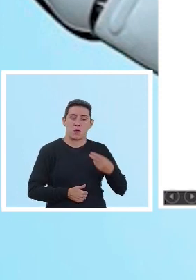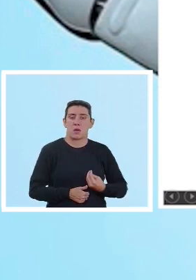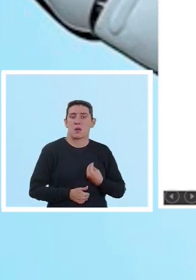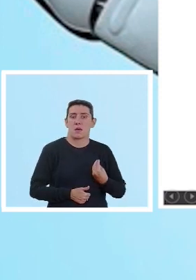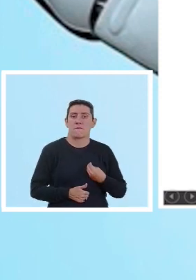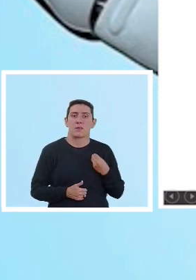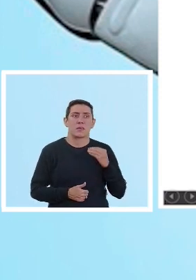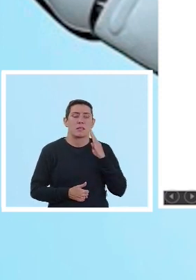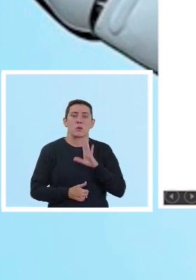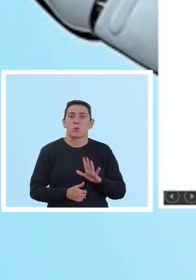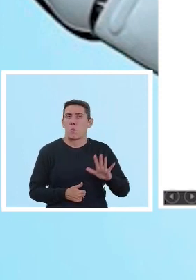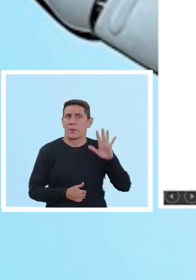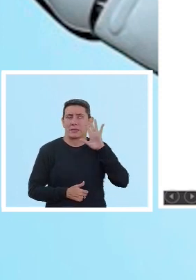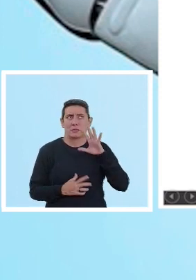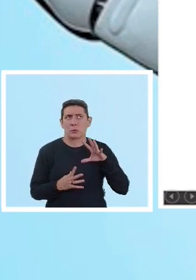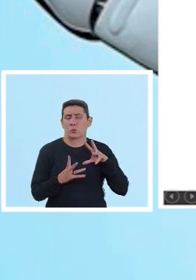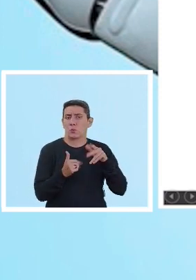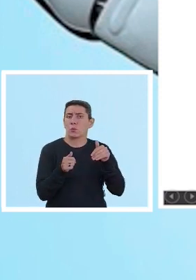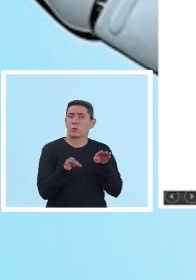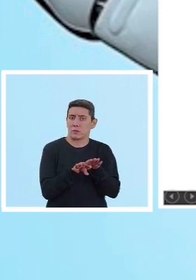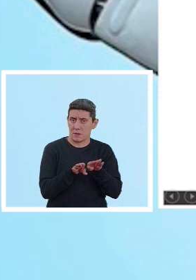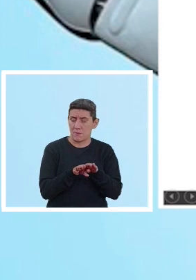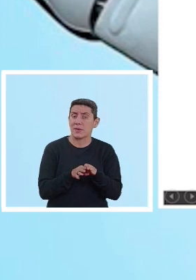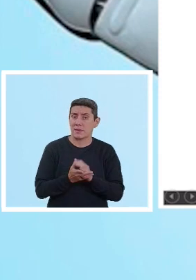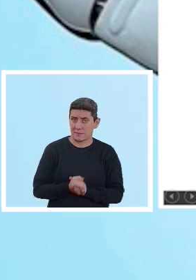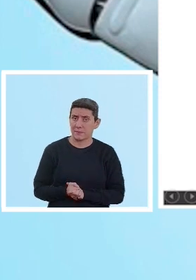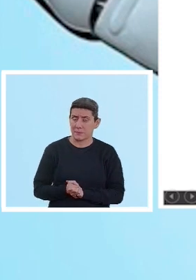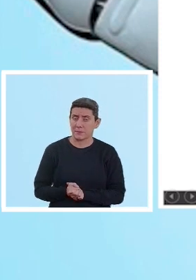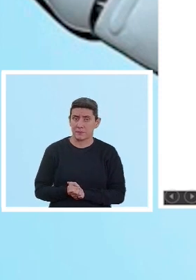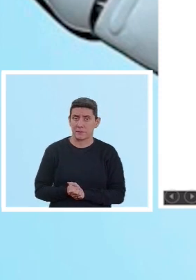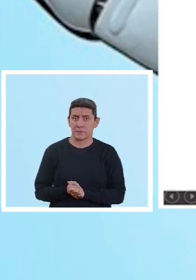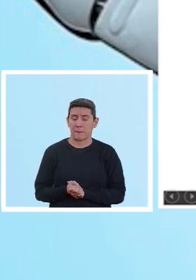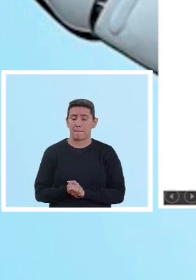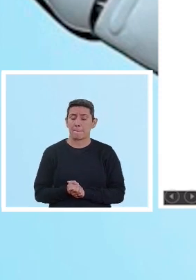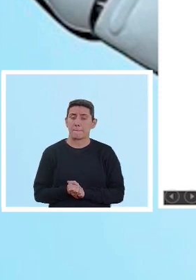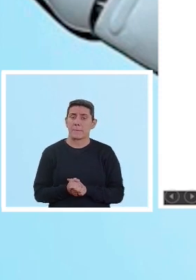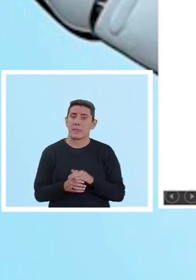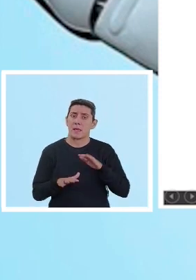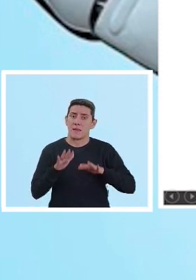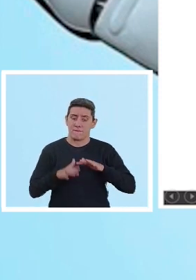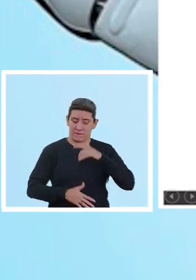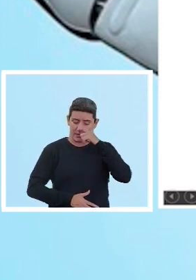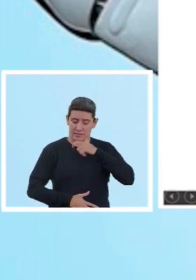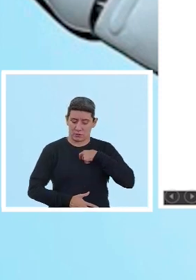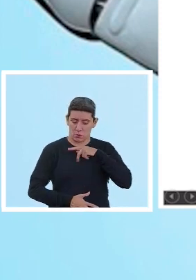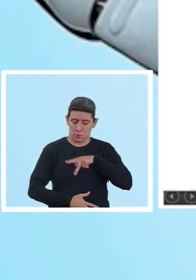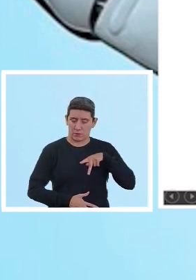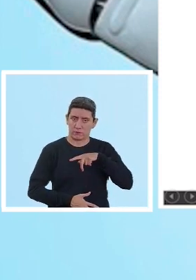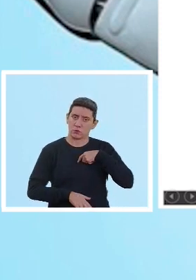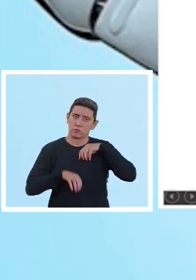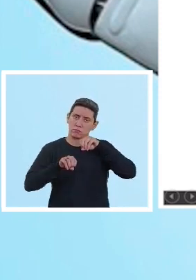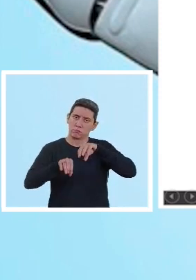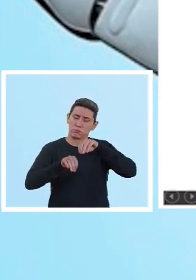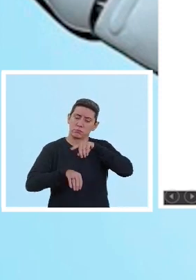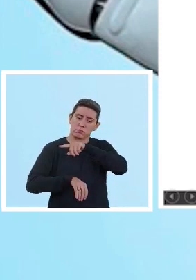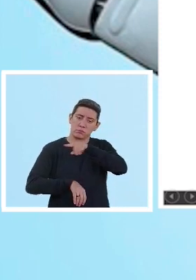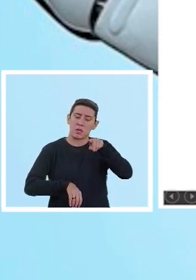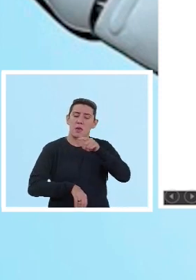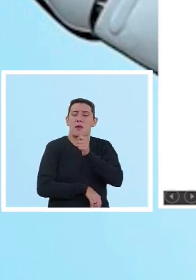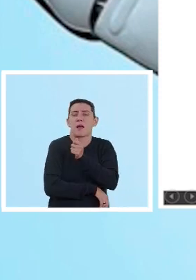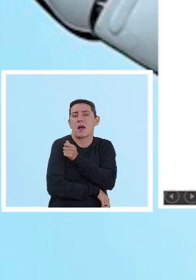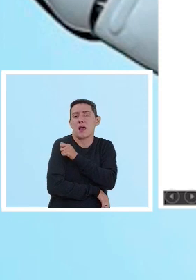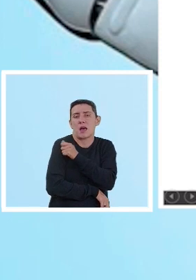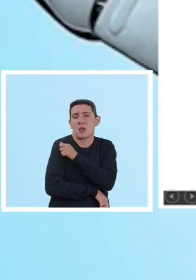não produção do Brasil como todo né muitas vezes assim quando o enquanto o professor eu vejo que os alunos eles ficam muito focados a